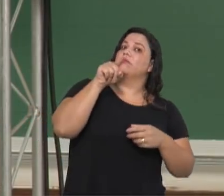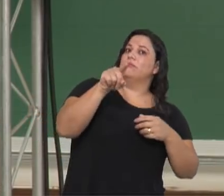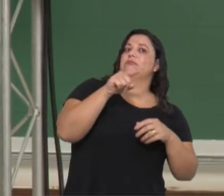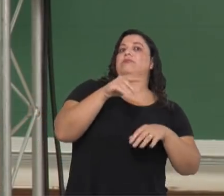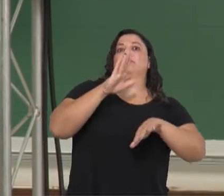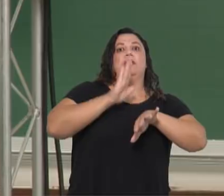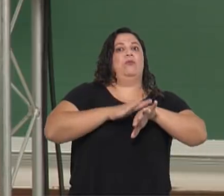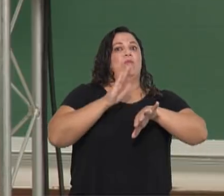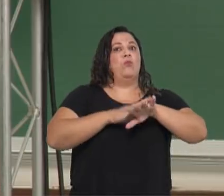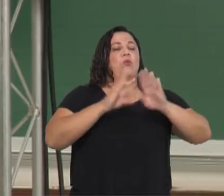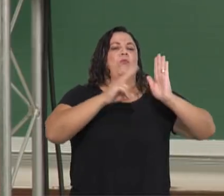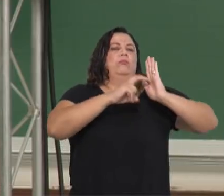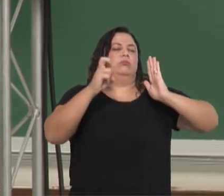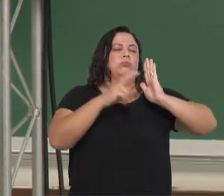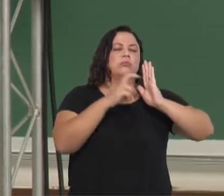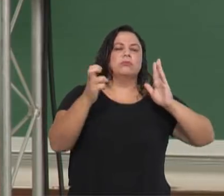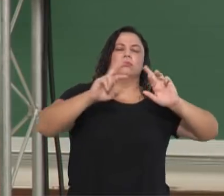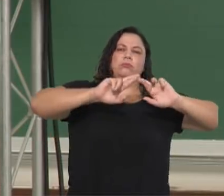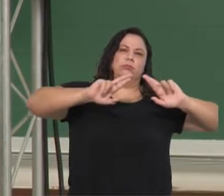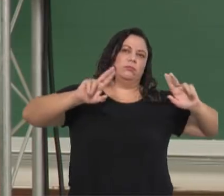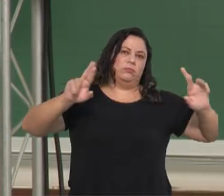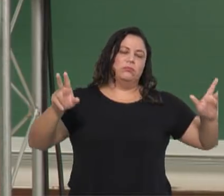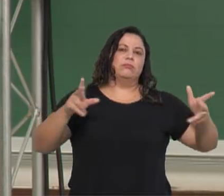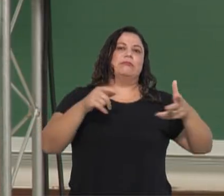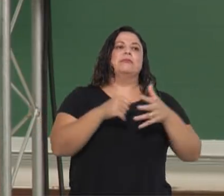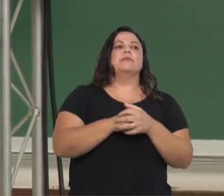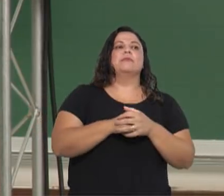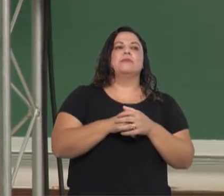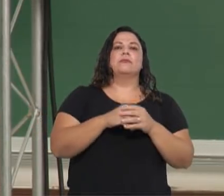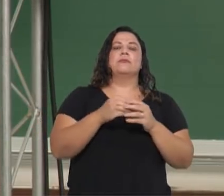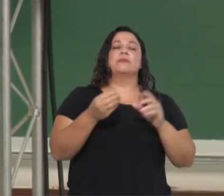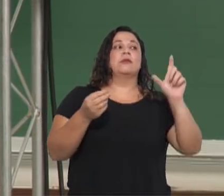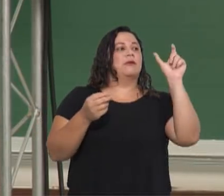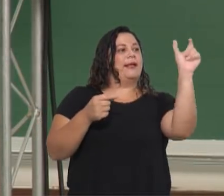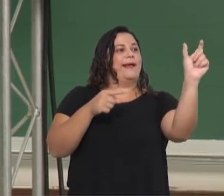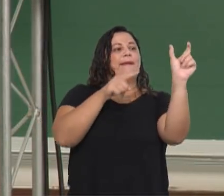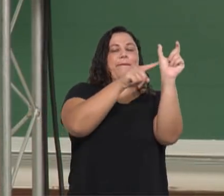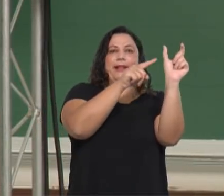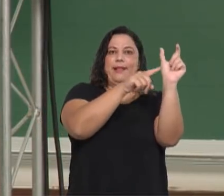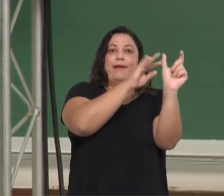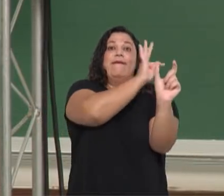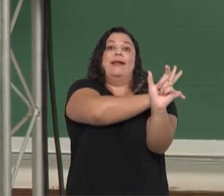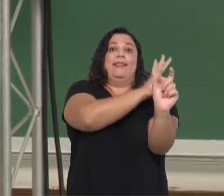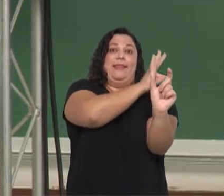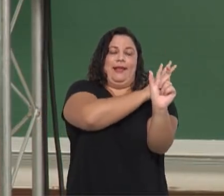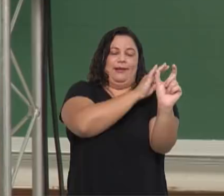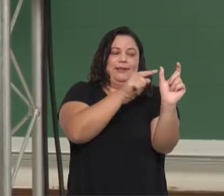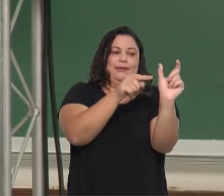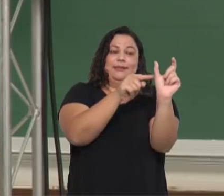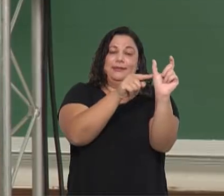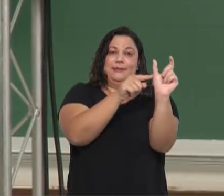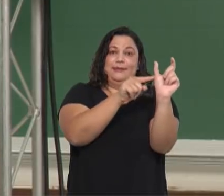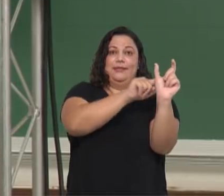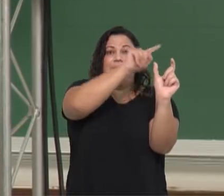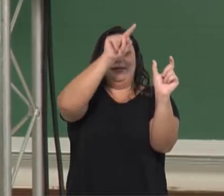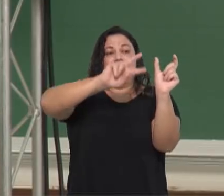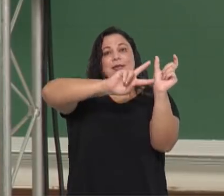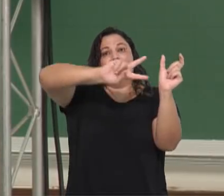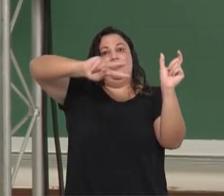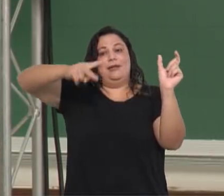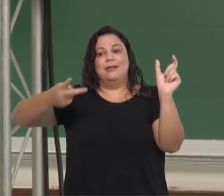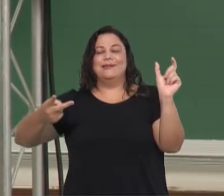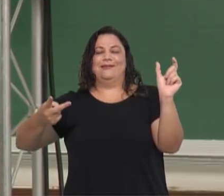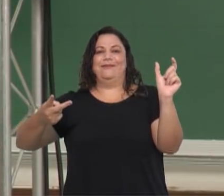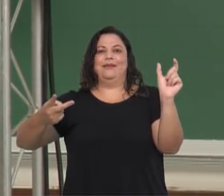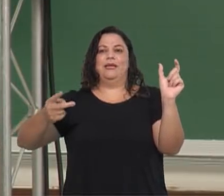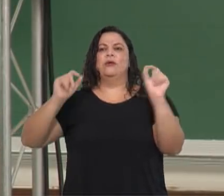um vocabulário, um verbete. Coloca a palavra que é técnica e coloca o significado dela.